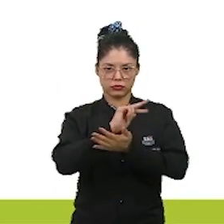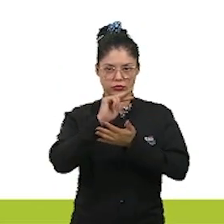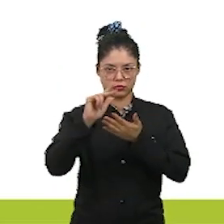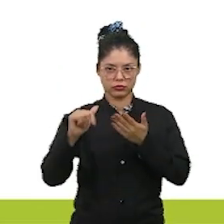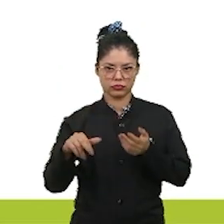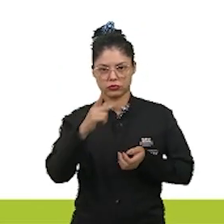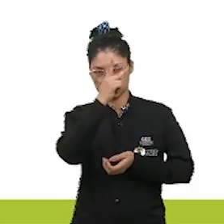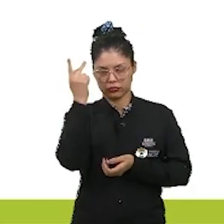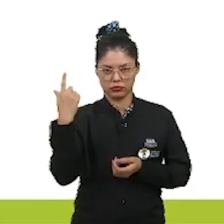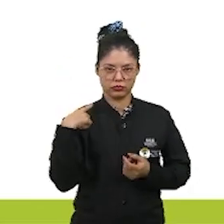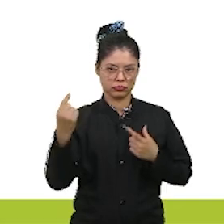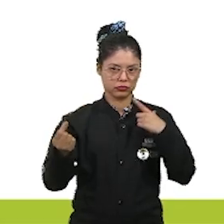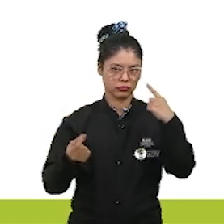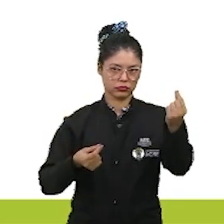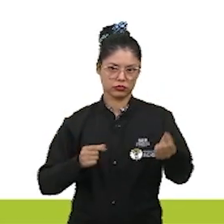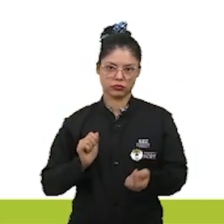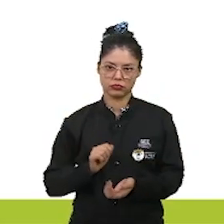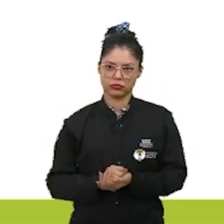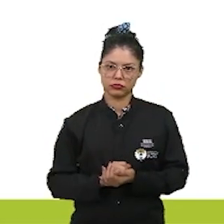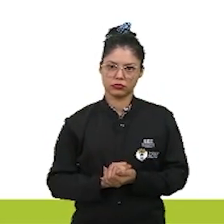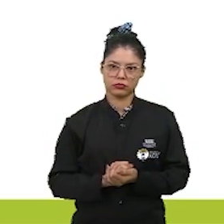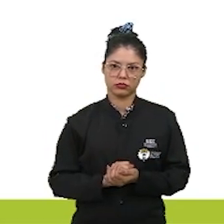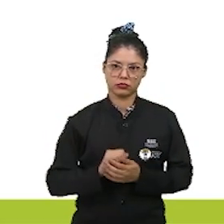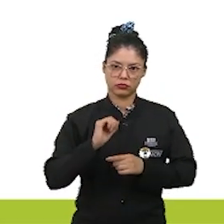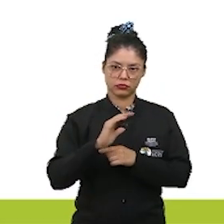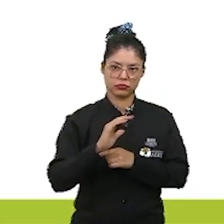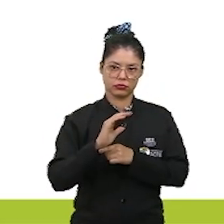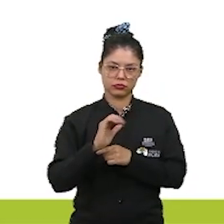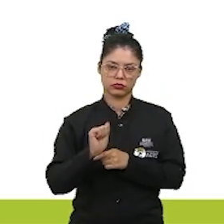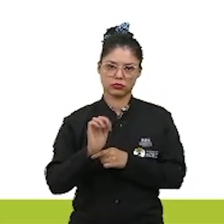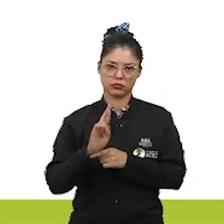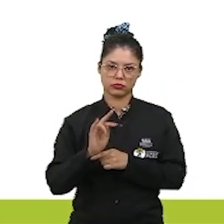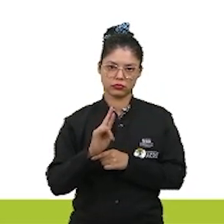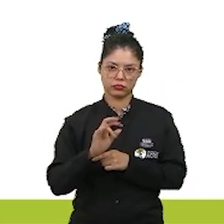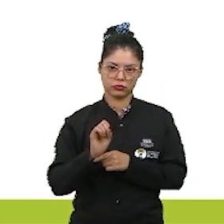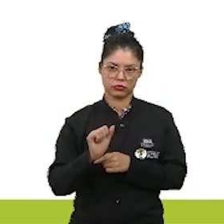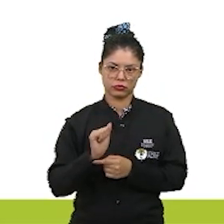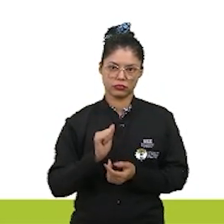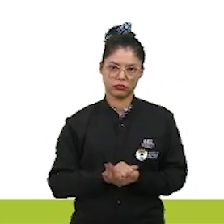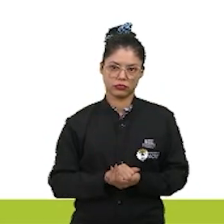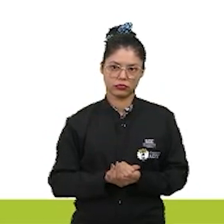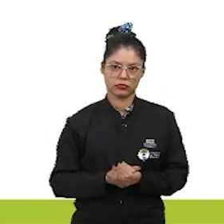dezenas de refugiados na sede da Caritas,